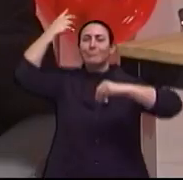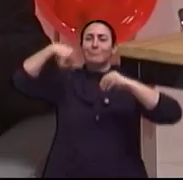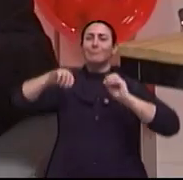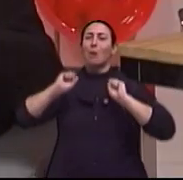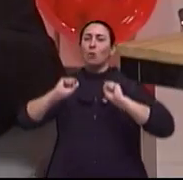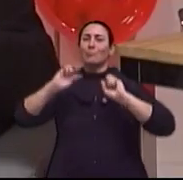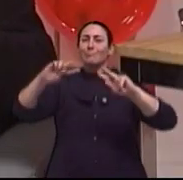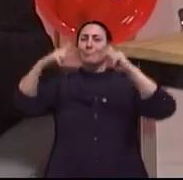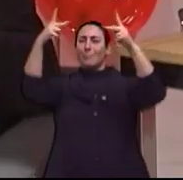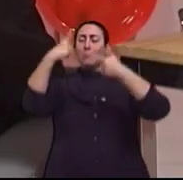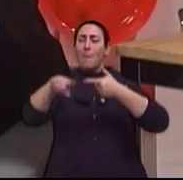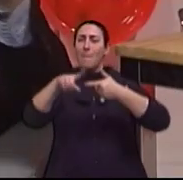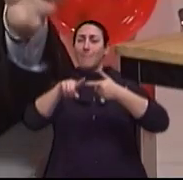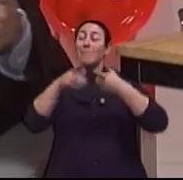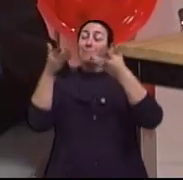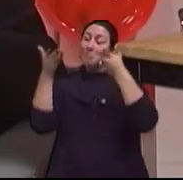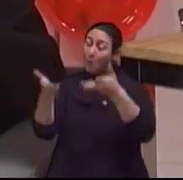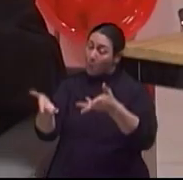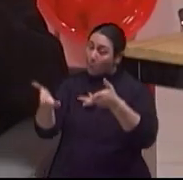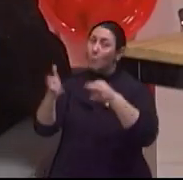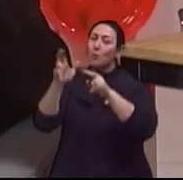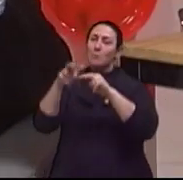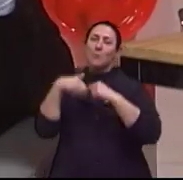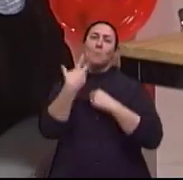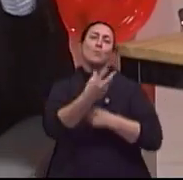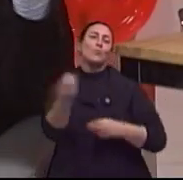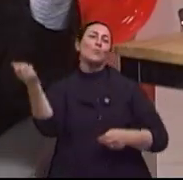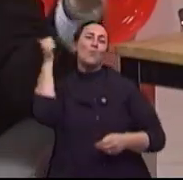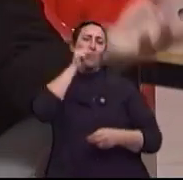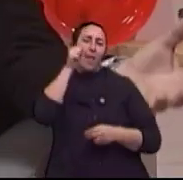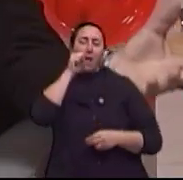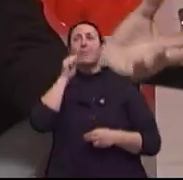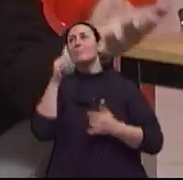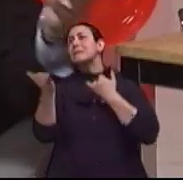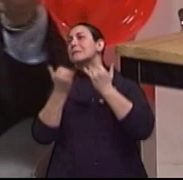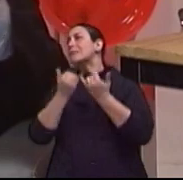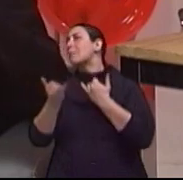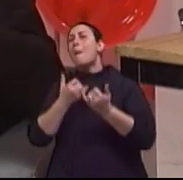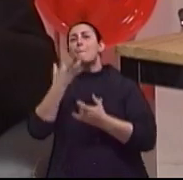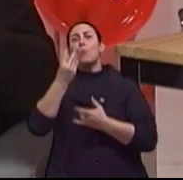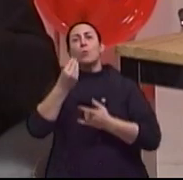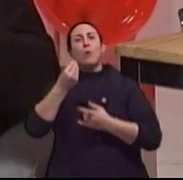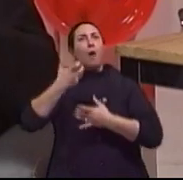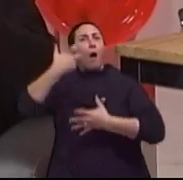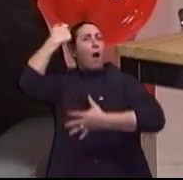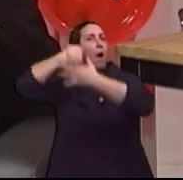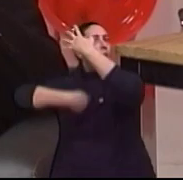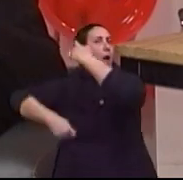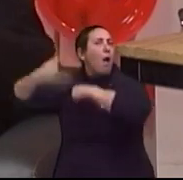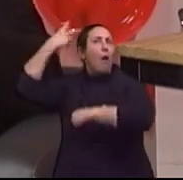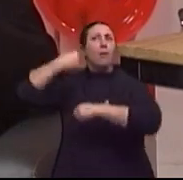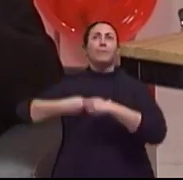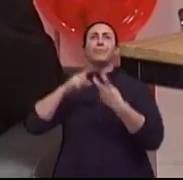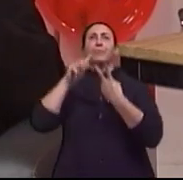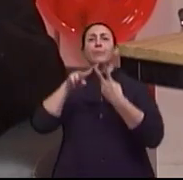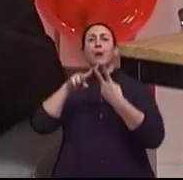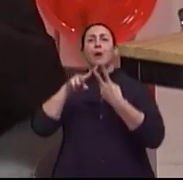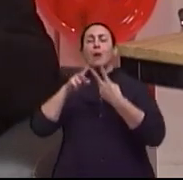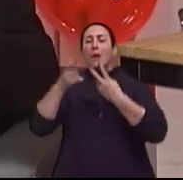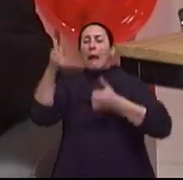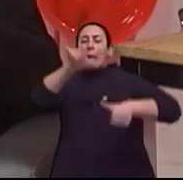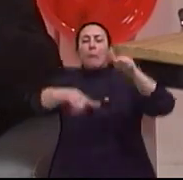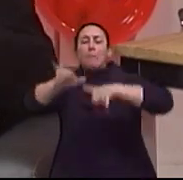mulheres mais frequentemente uso de químicos de alisamentos eh produtos